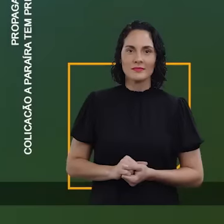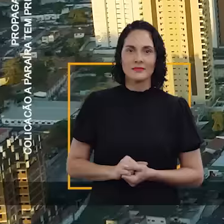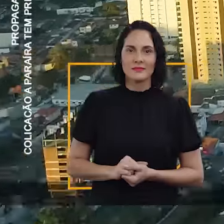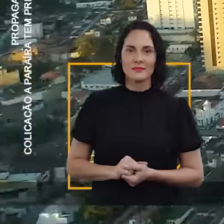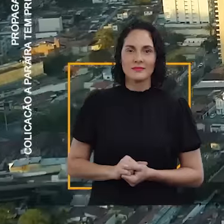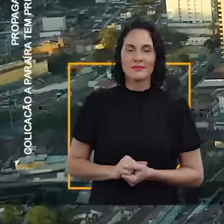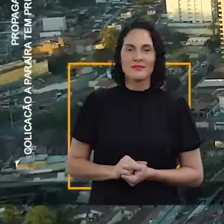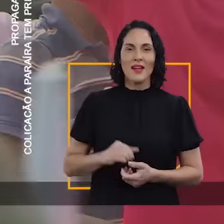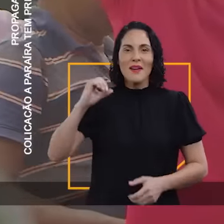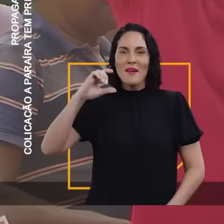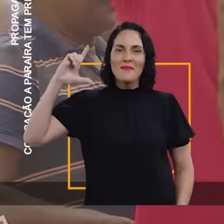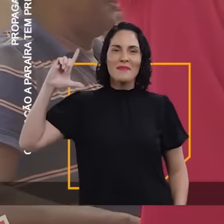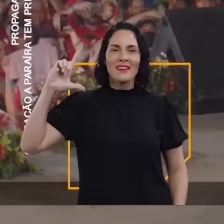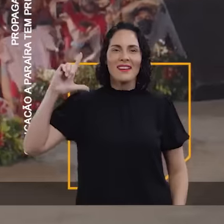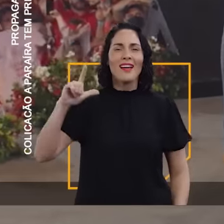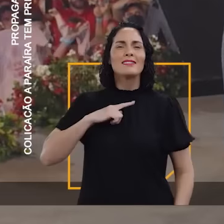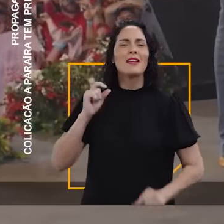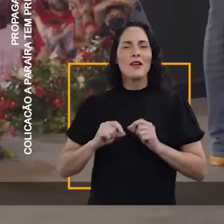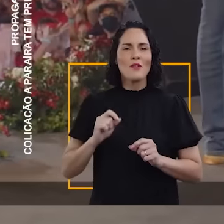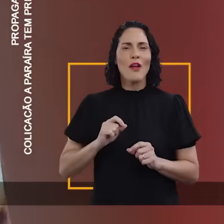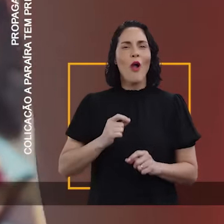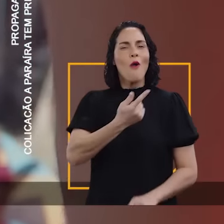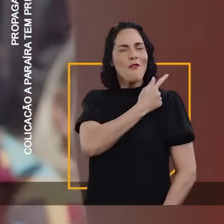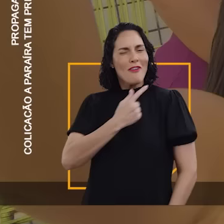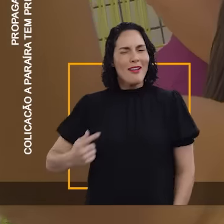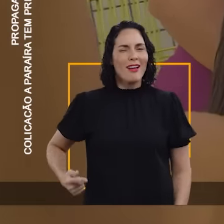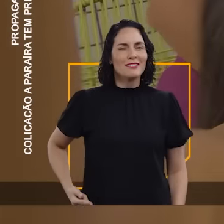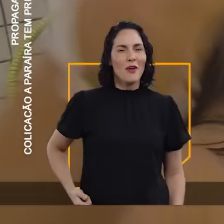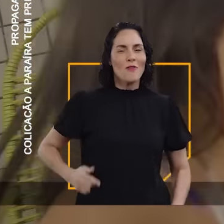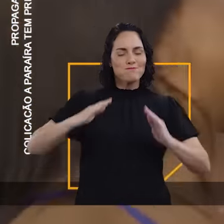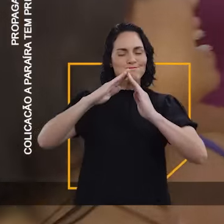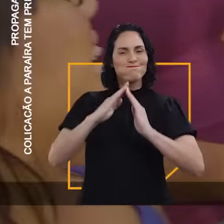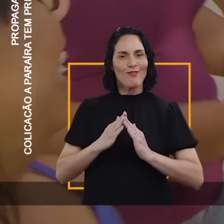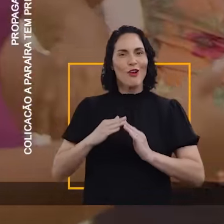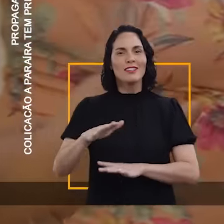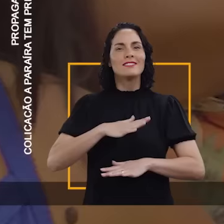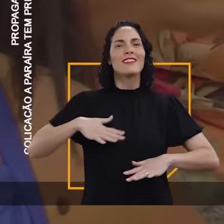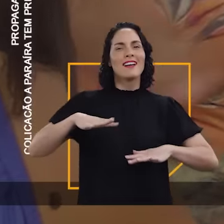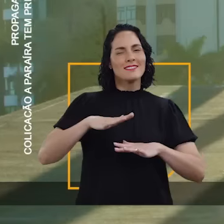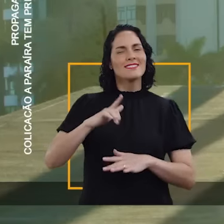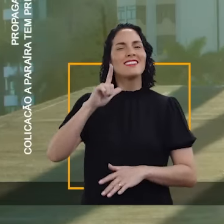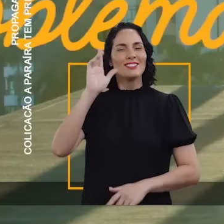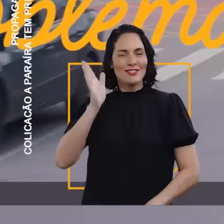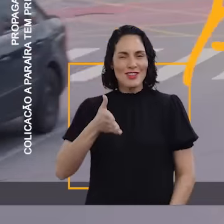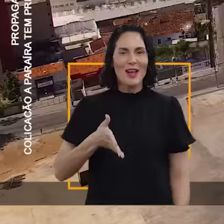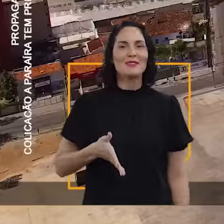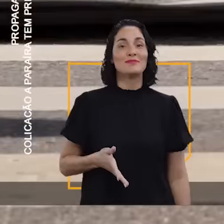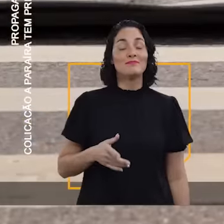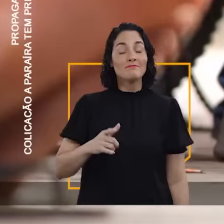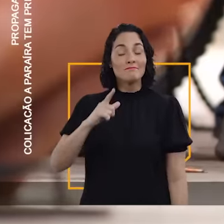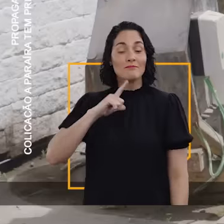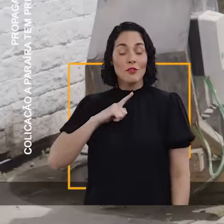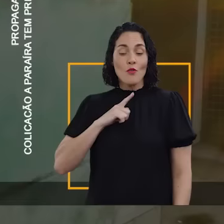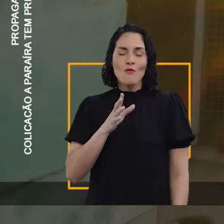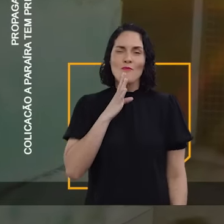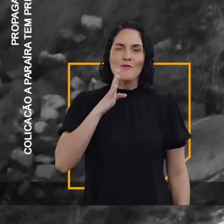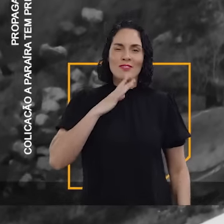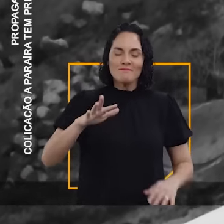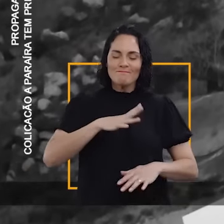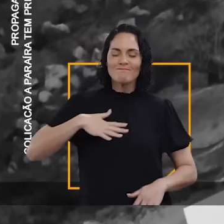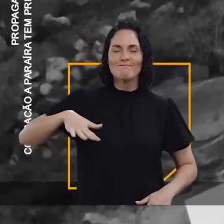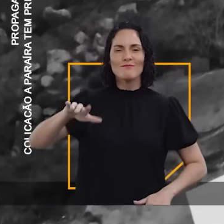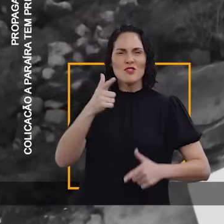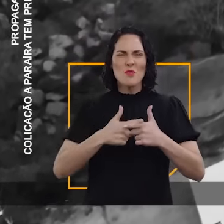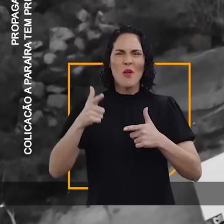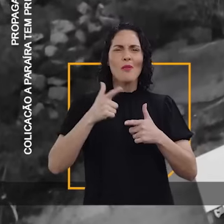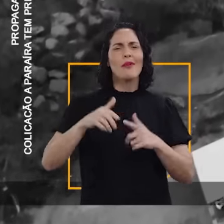Campina tem a chance de ter um governador campinense que se orgulha de morar em Campina. Conheço a cidade e os seus problemas,